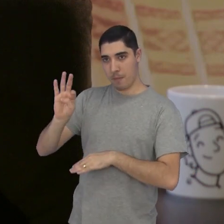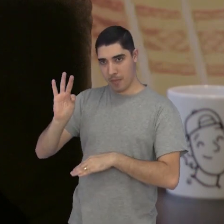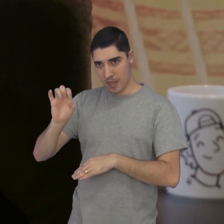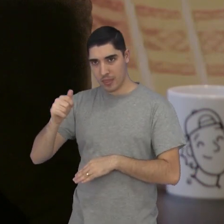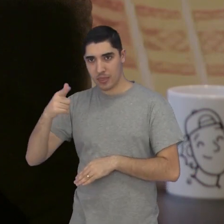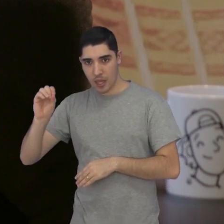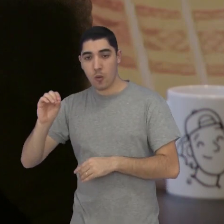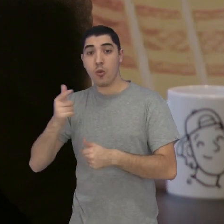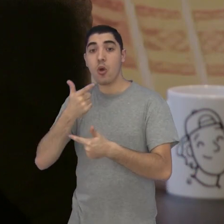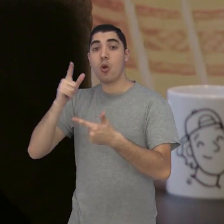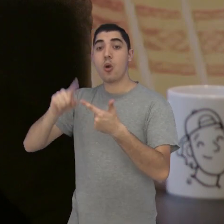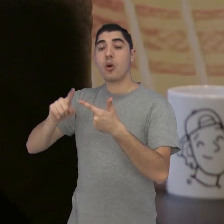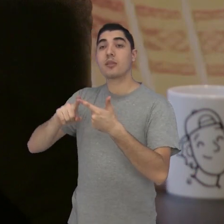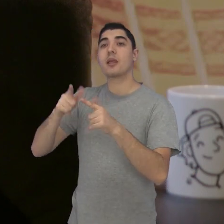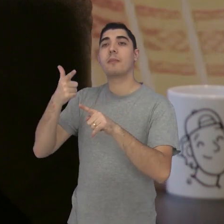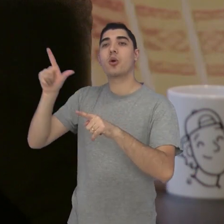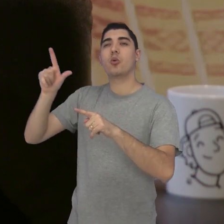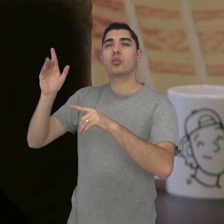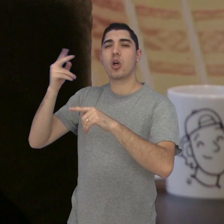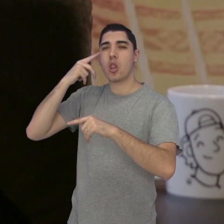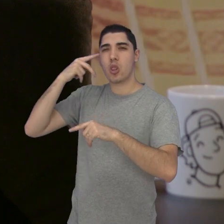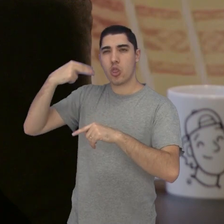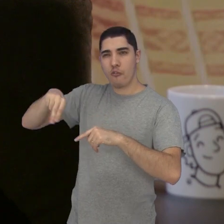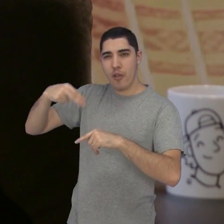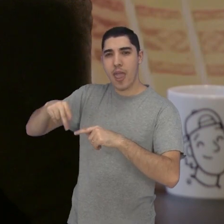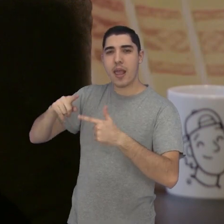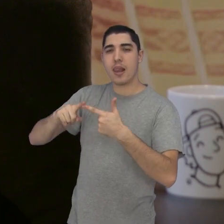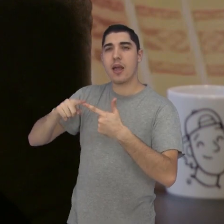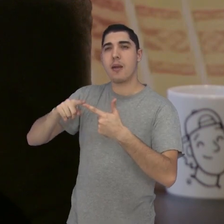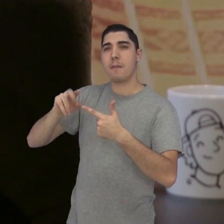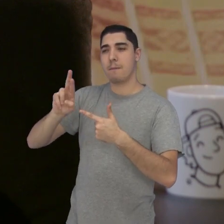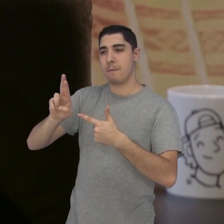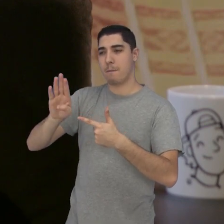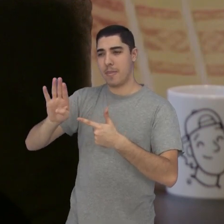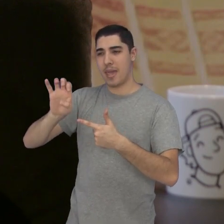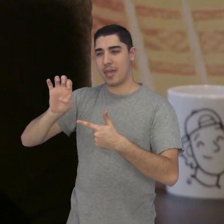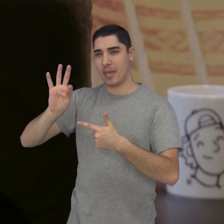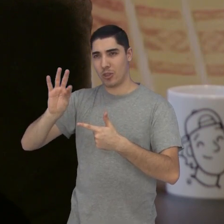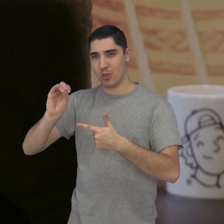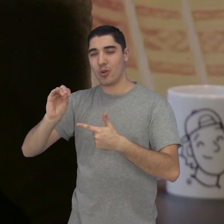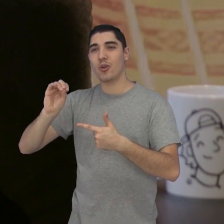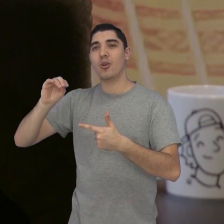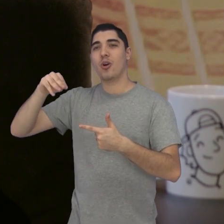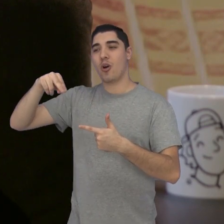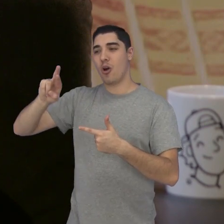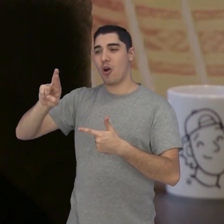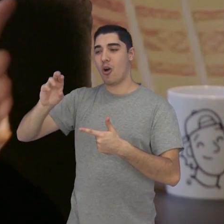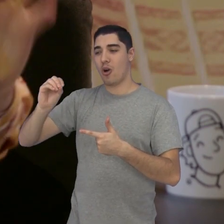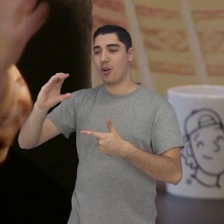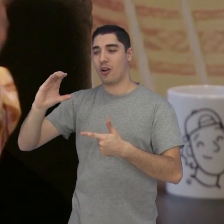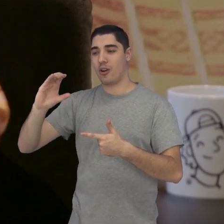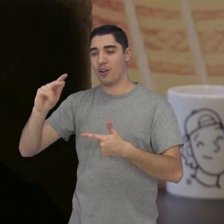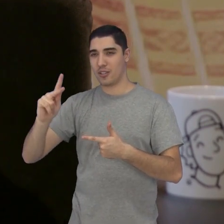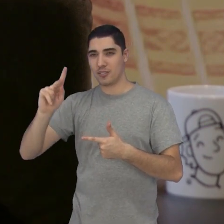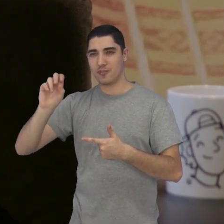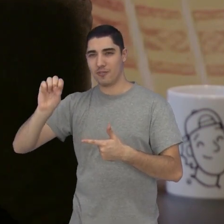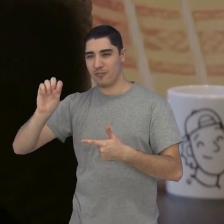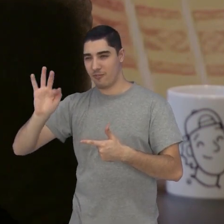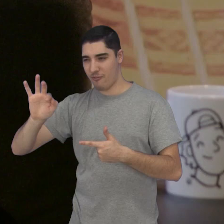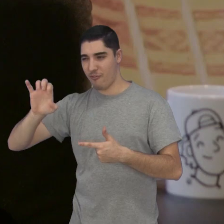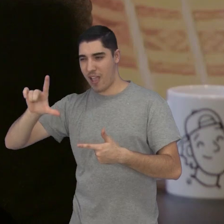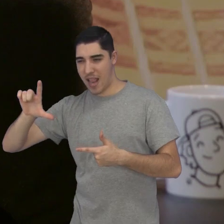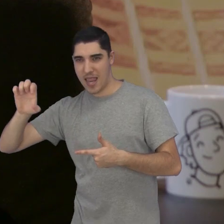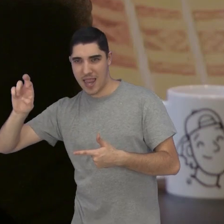novela muito famosa chamada Beto Roxfeller, que é o Tatá, que era o personagem, ele usava essas sacadas,